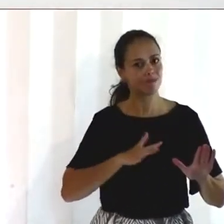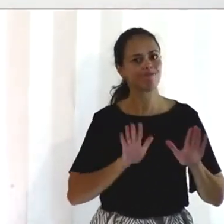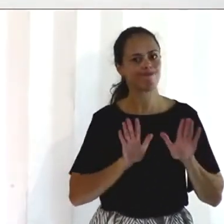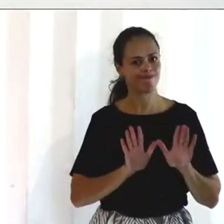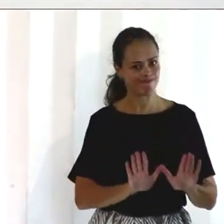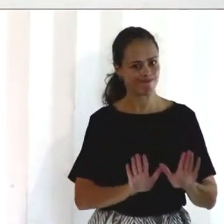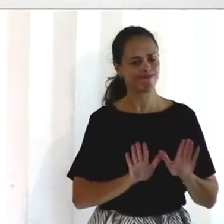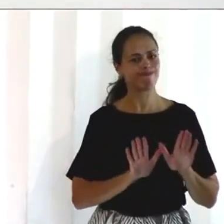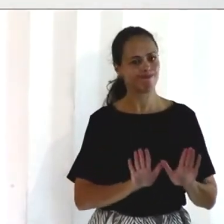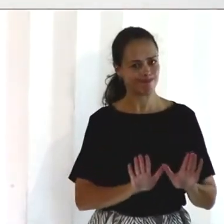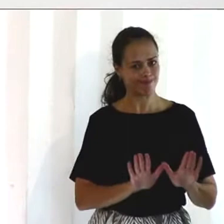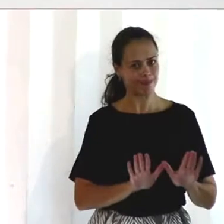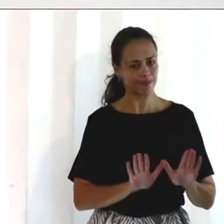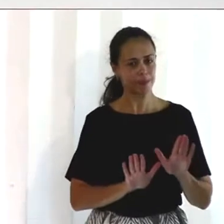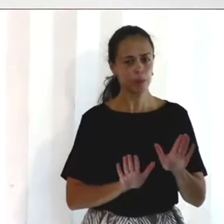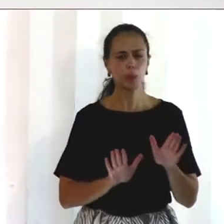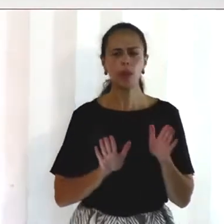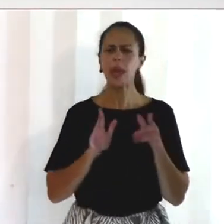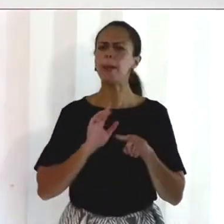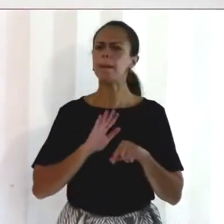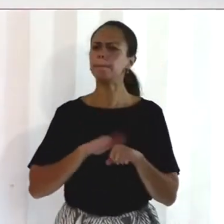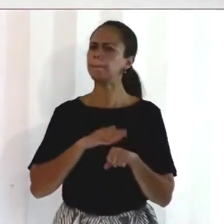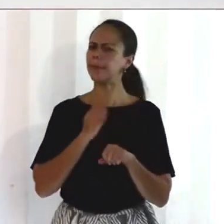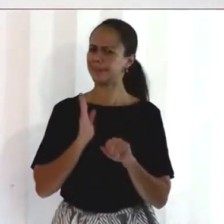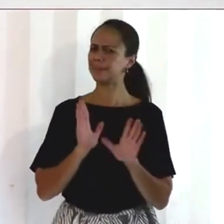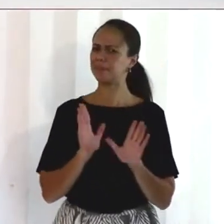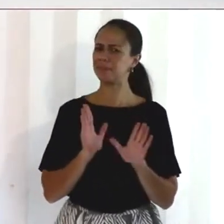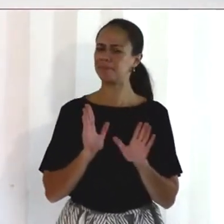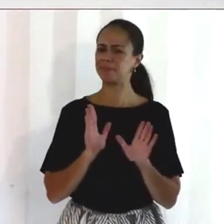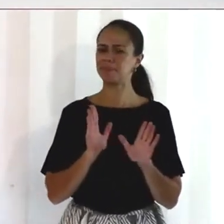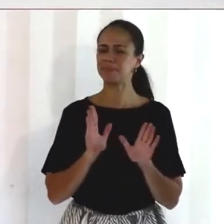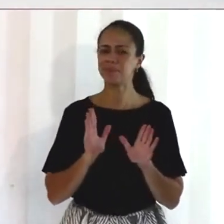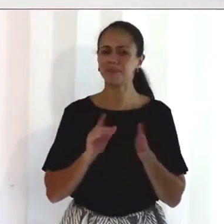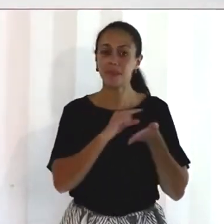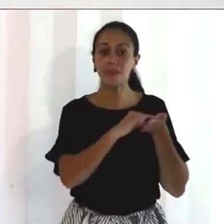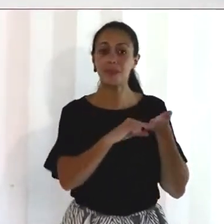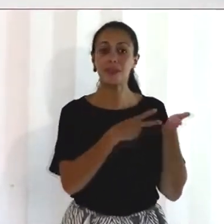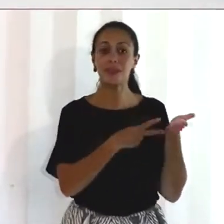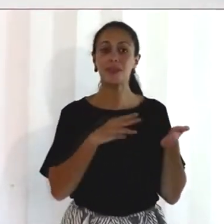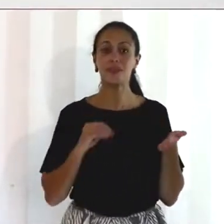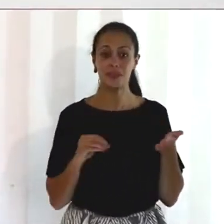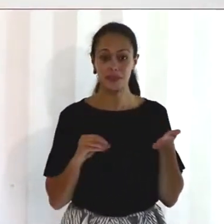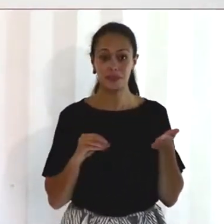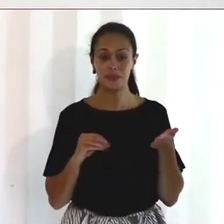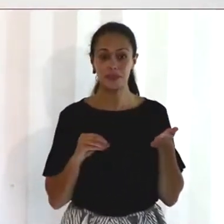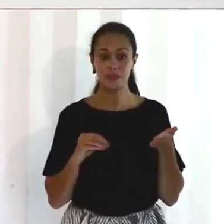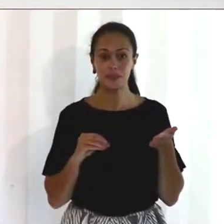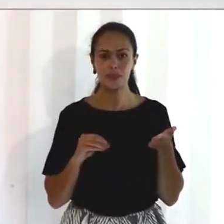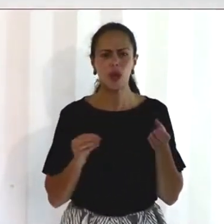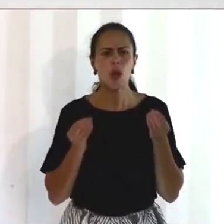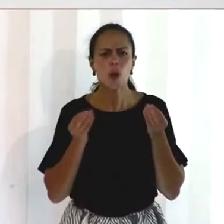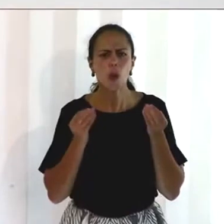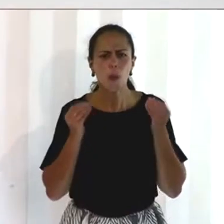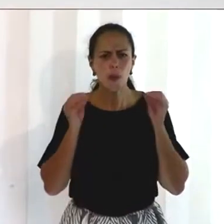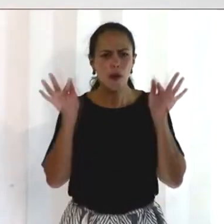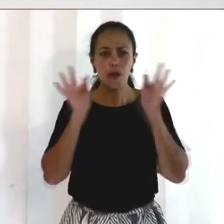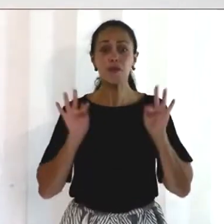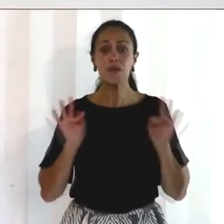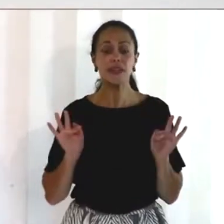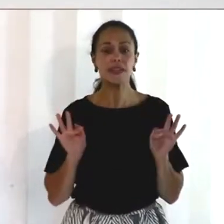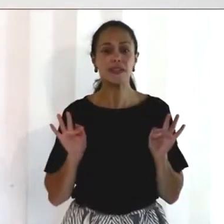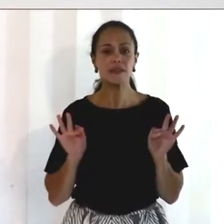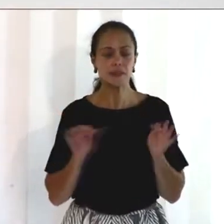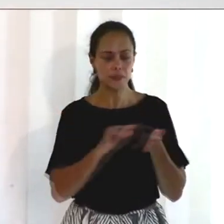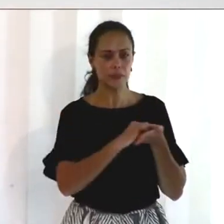sabe guardar a palavra. O que é guardar a palavra? O versículo 21 mostra: portanto, despojando-vos de toda impureza e acúmulo de